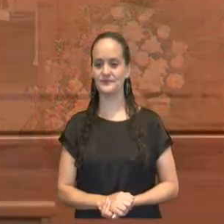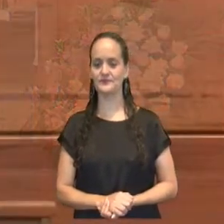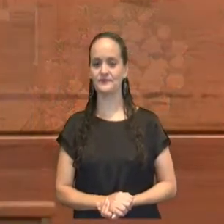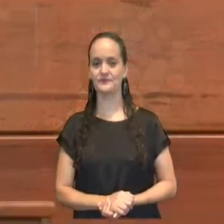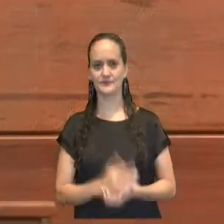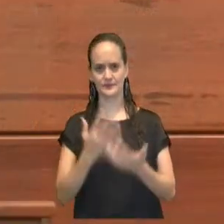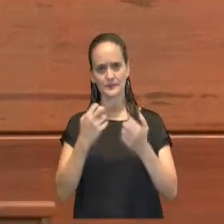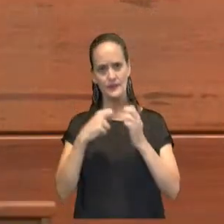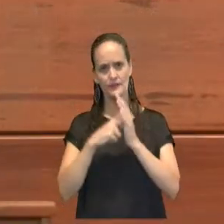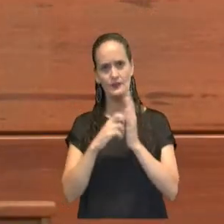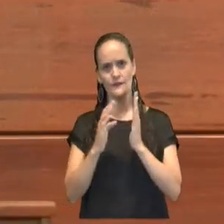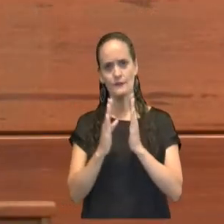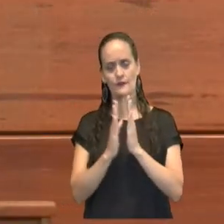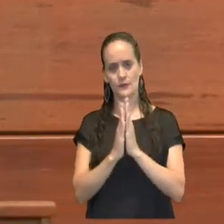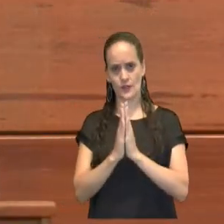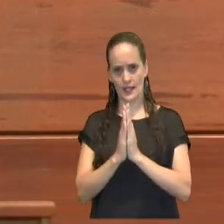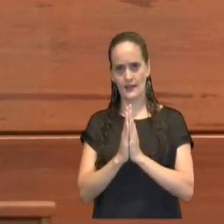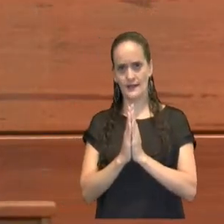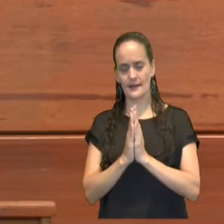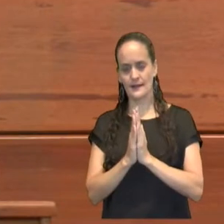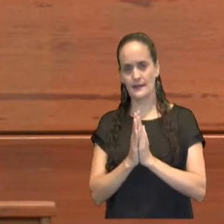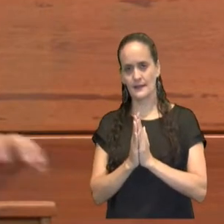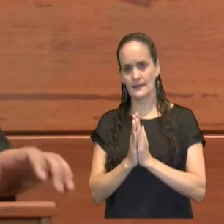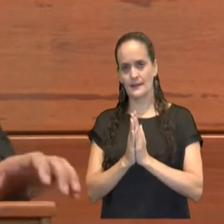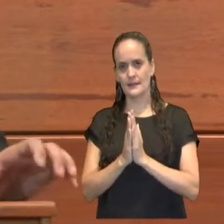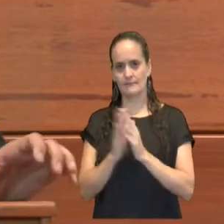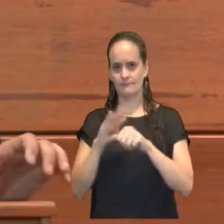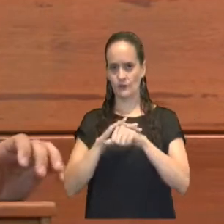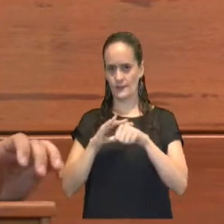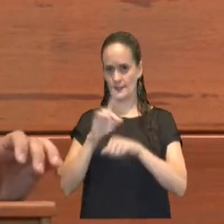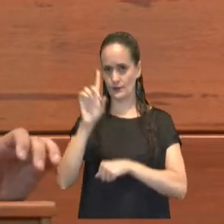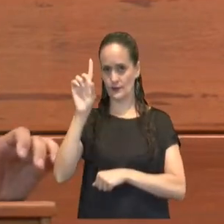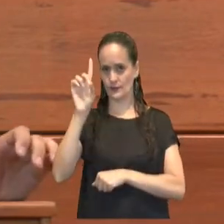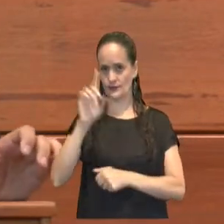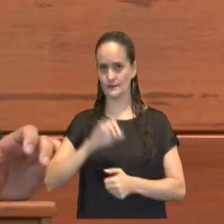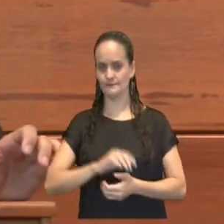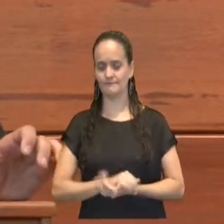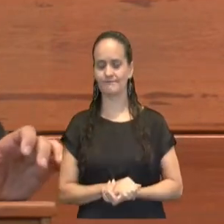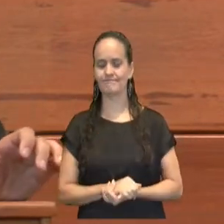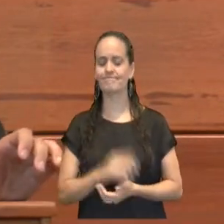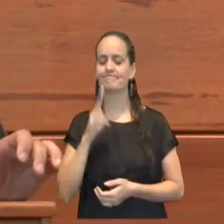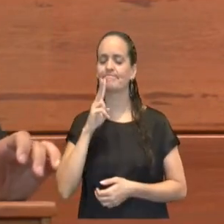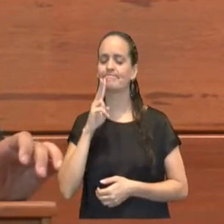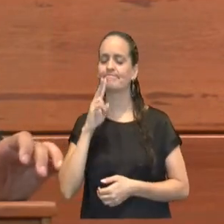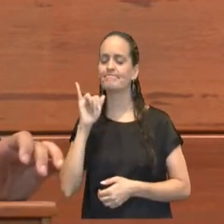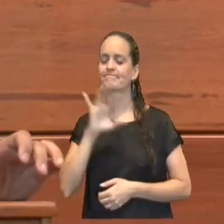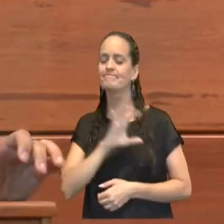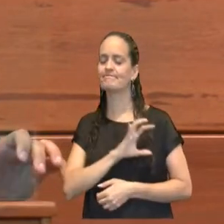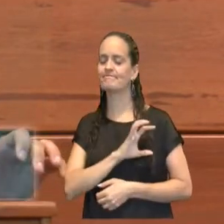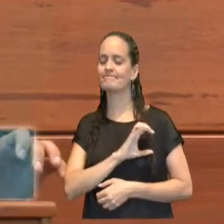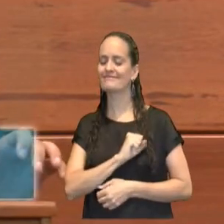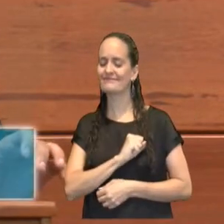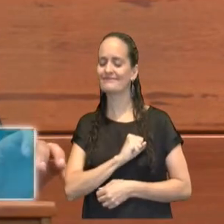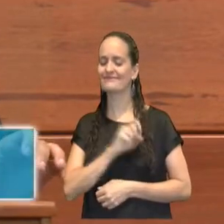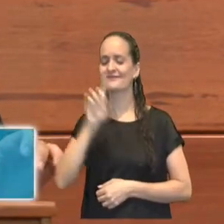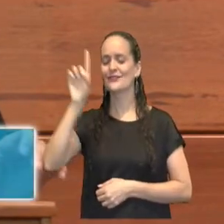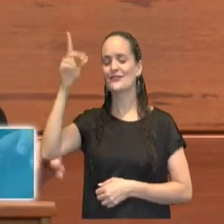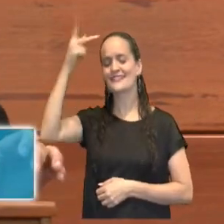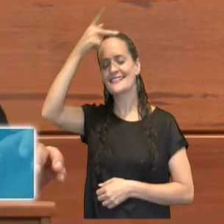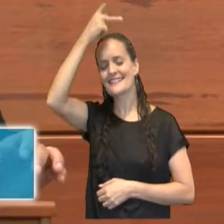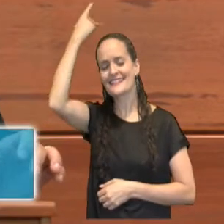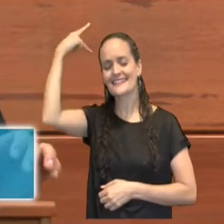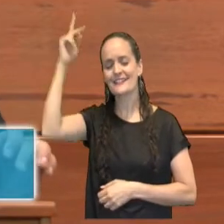Feche seus olhos agora e vamos falar com o nosso Deus. Pai querido, Tu és santo, Tu